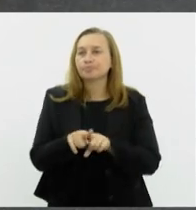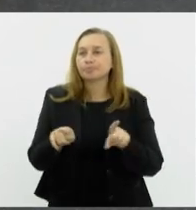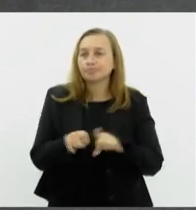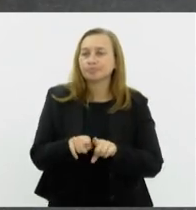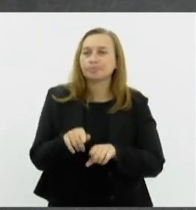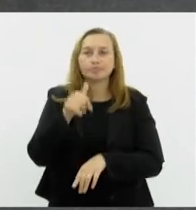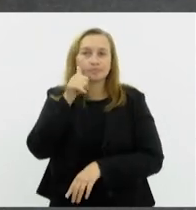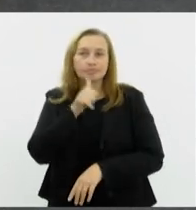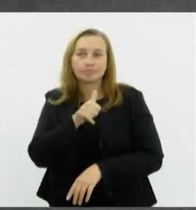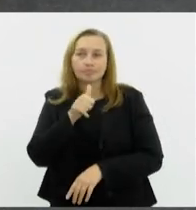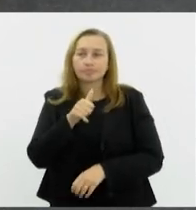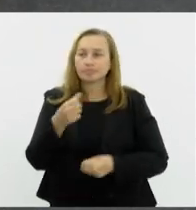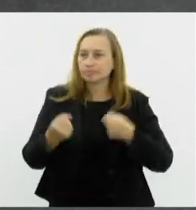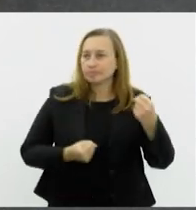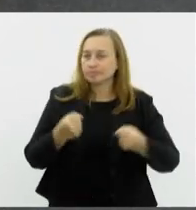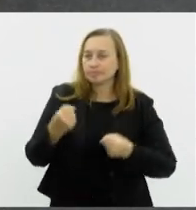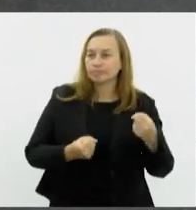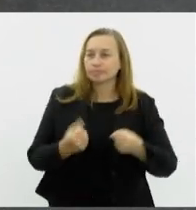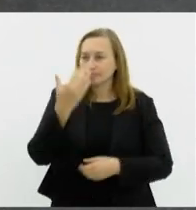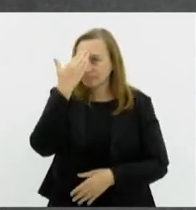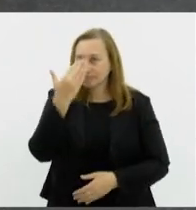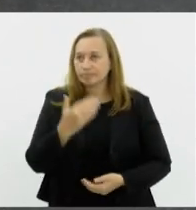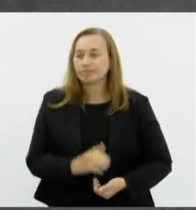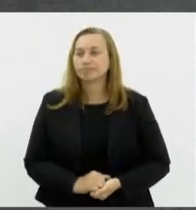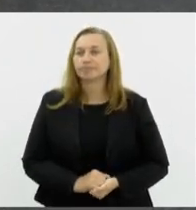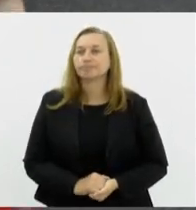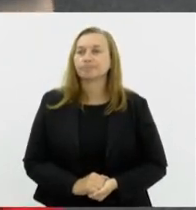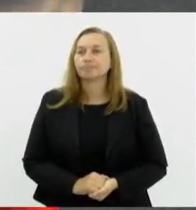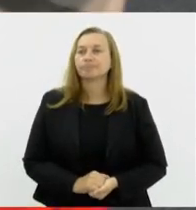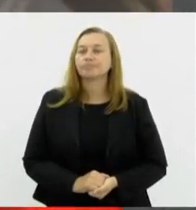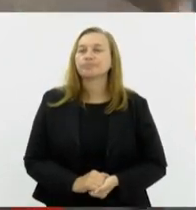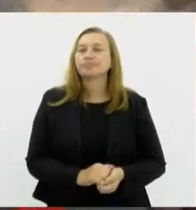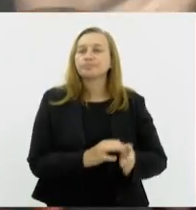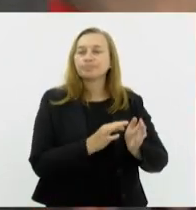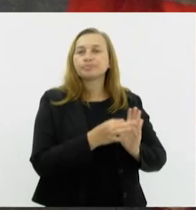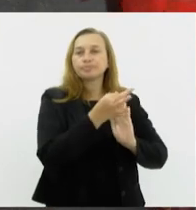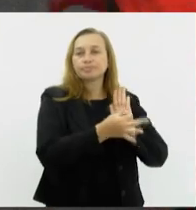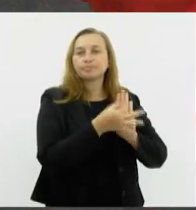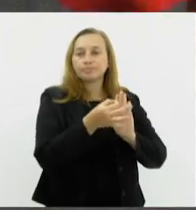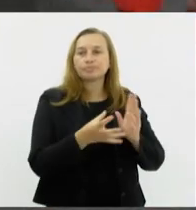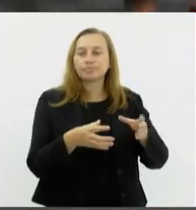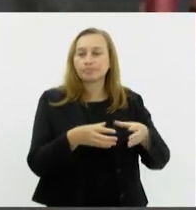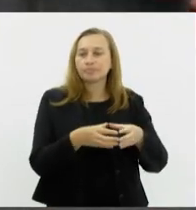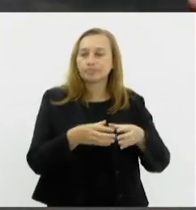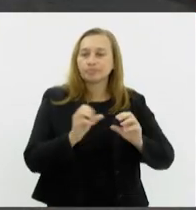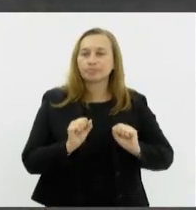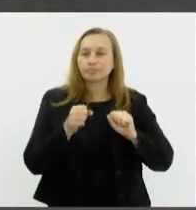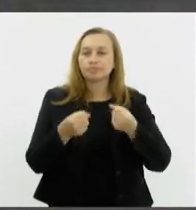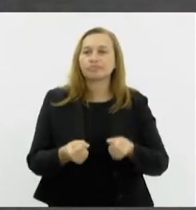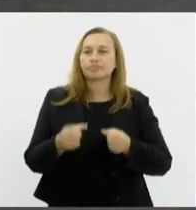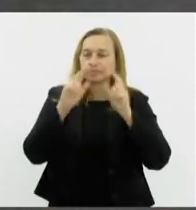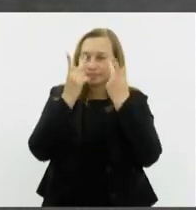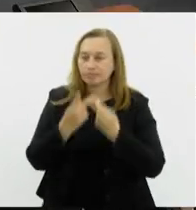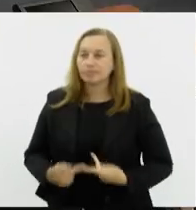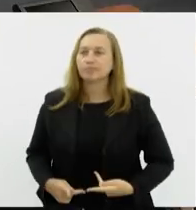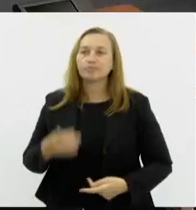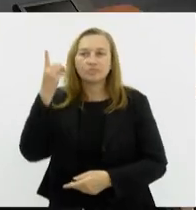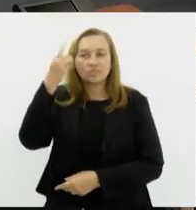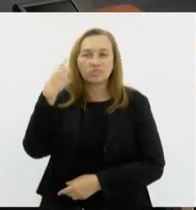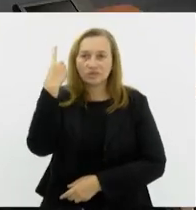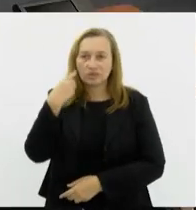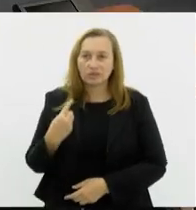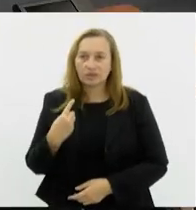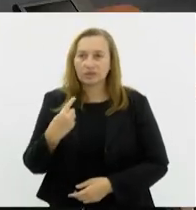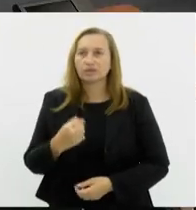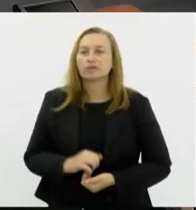as mulheres no volante. Obrigada. Para emitir parecer pela Comissão de Defesa dos Direitos Humanos, deputada Dani